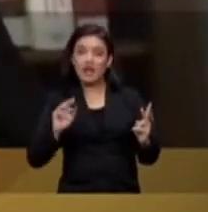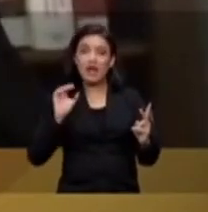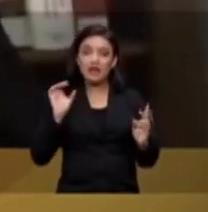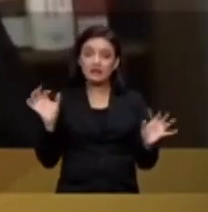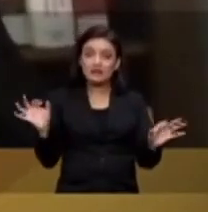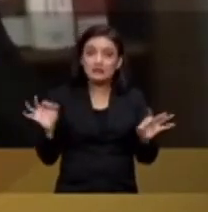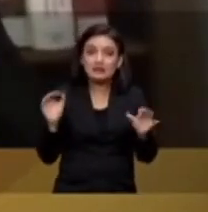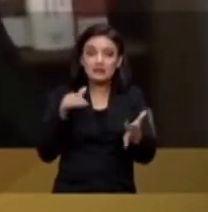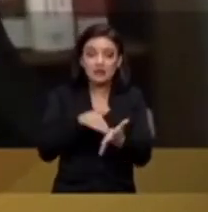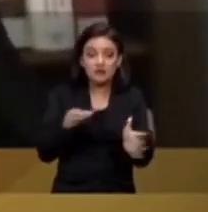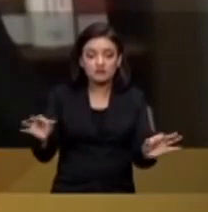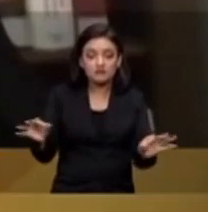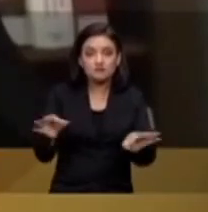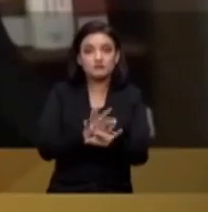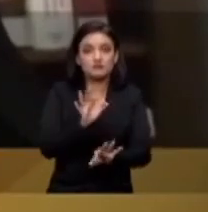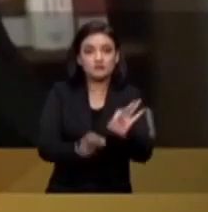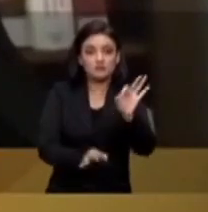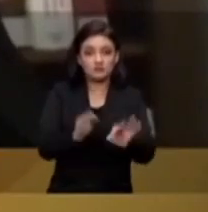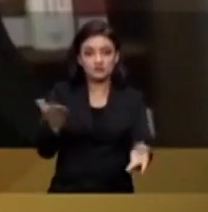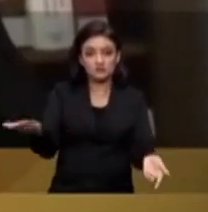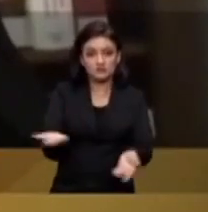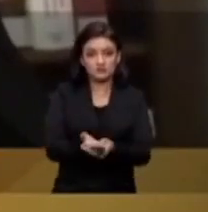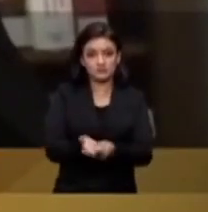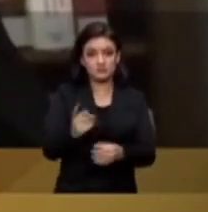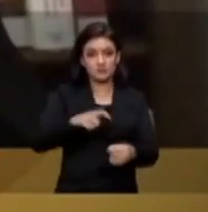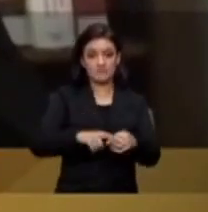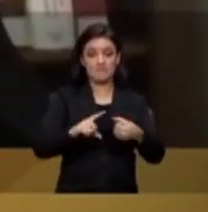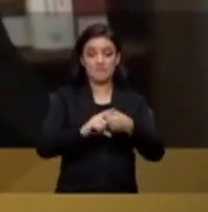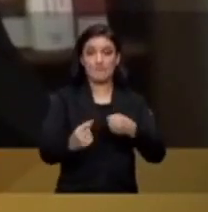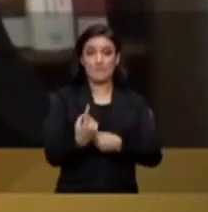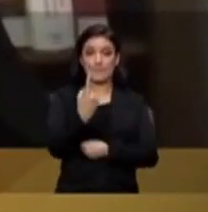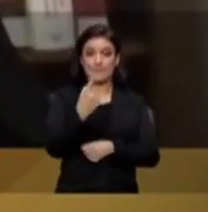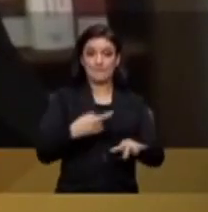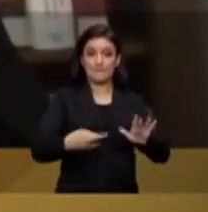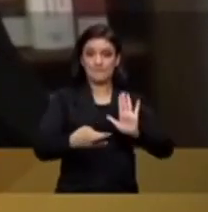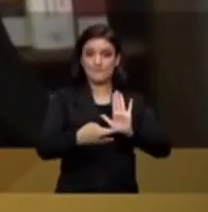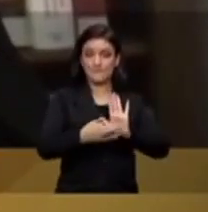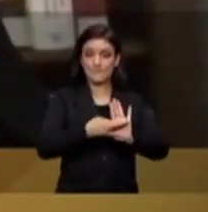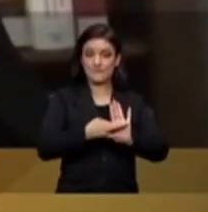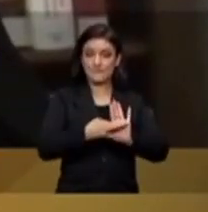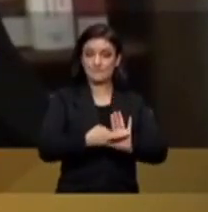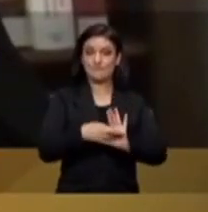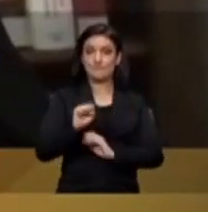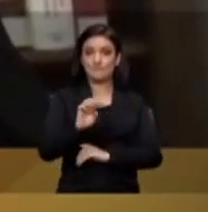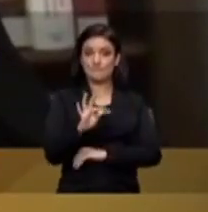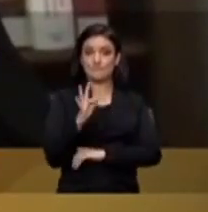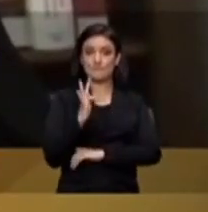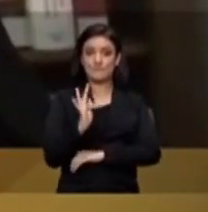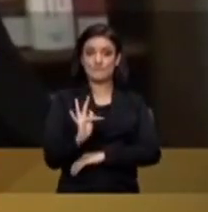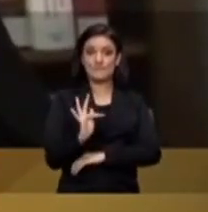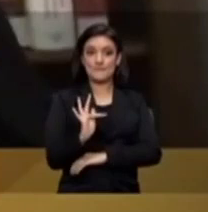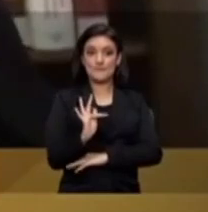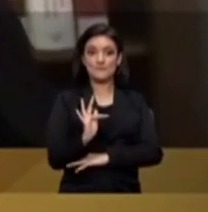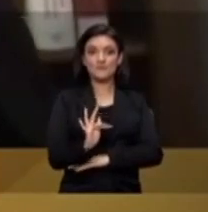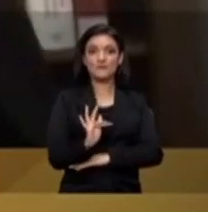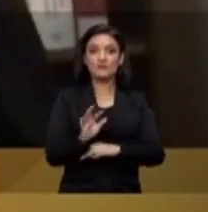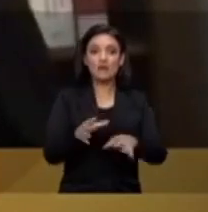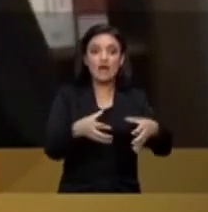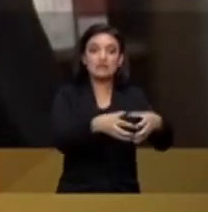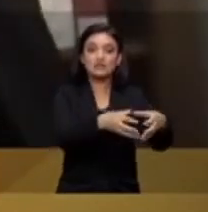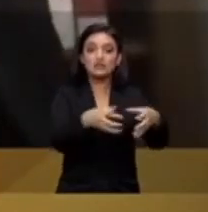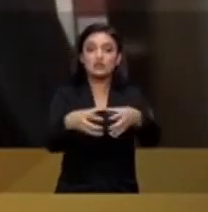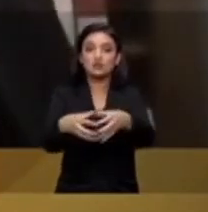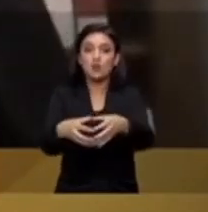turma. Ora, nos termos do artigo 1º do Regimento Interno do Supremo Tribunal Federal, as turmas